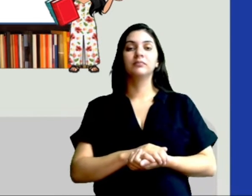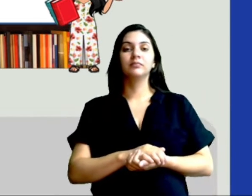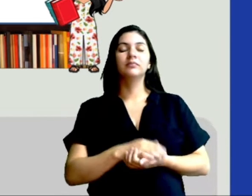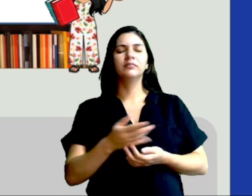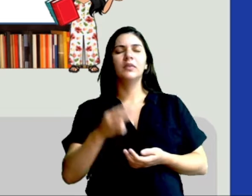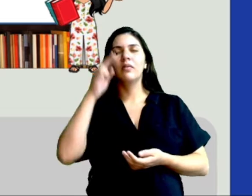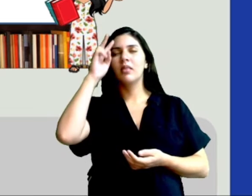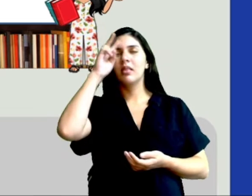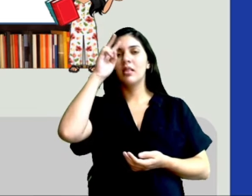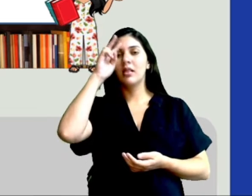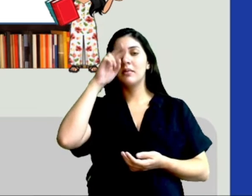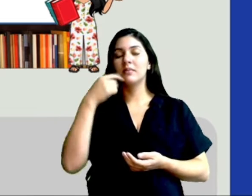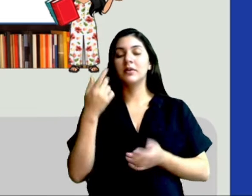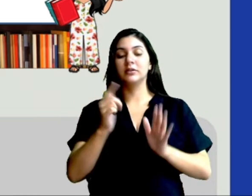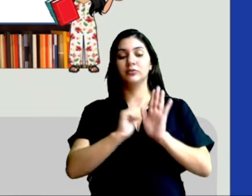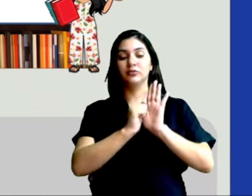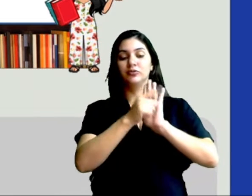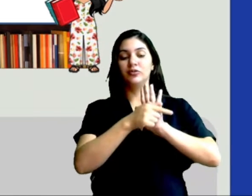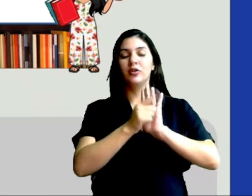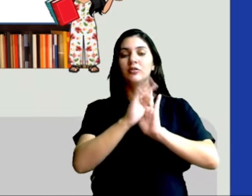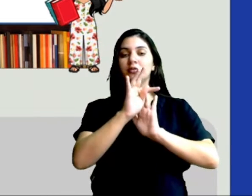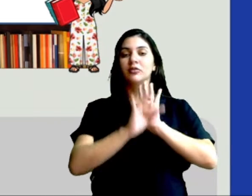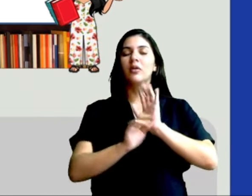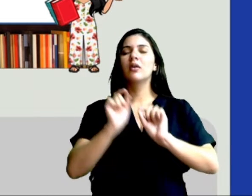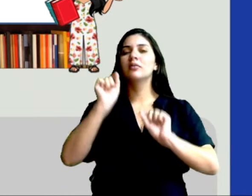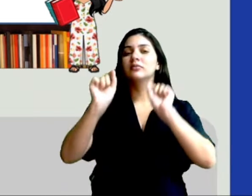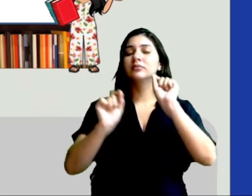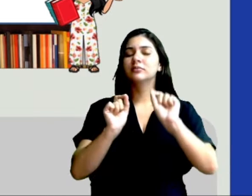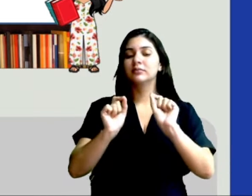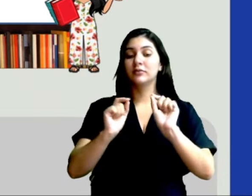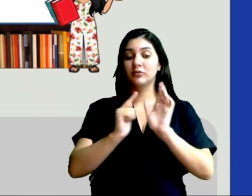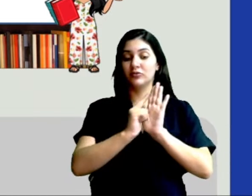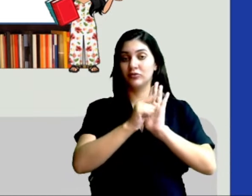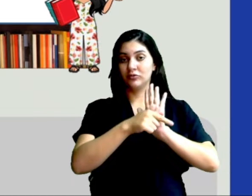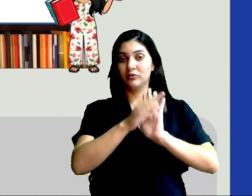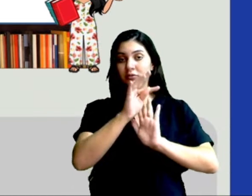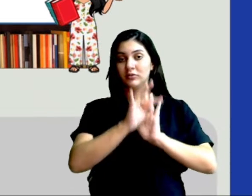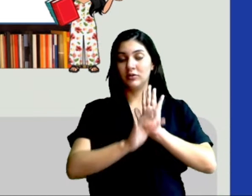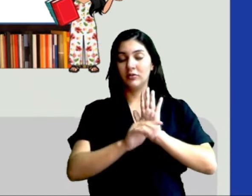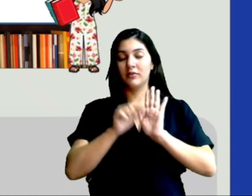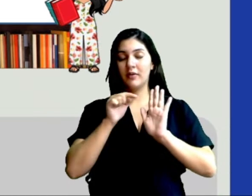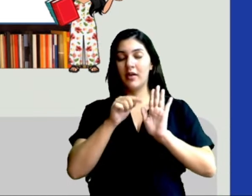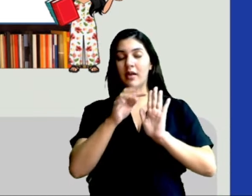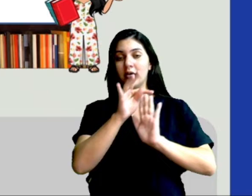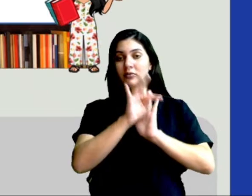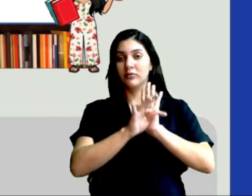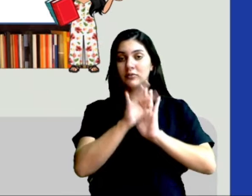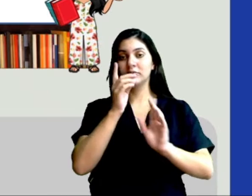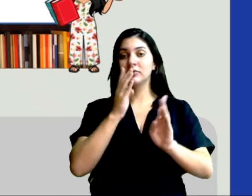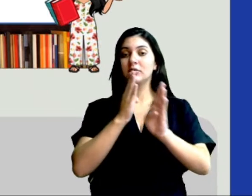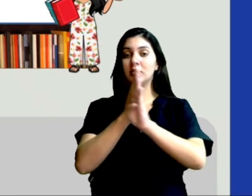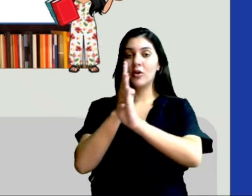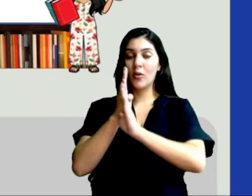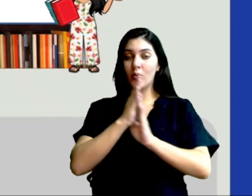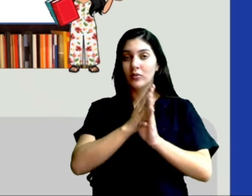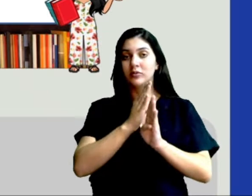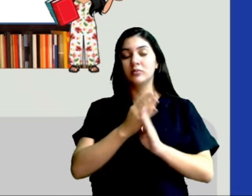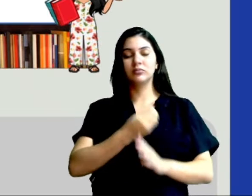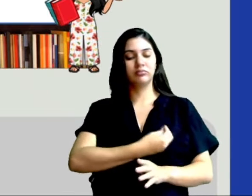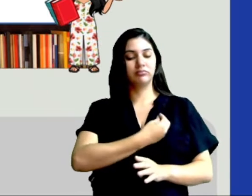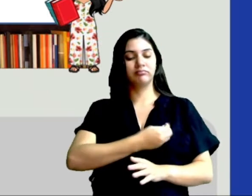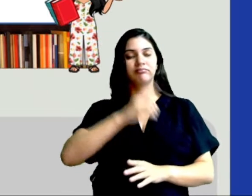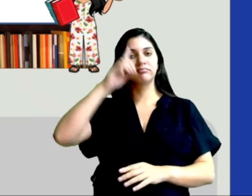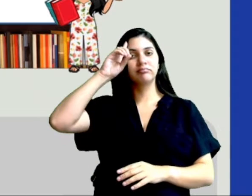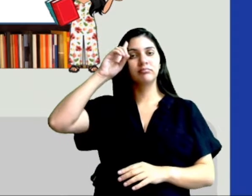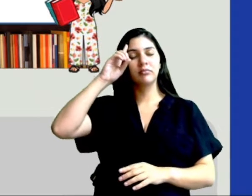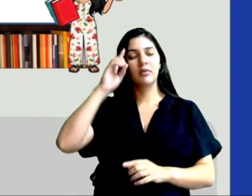Então, relembrando, o que são gêneros textuais? Os gêneros textuais são os textos que encontramos em nossa vida diária e